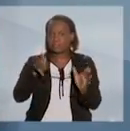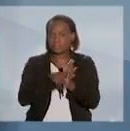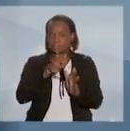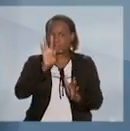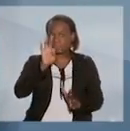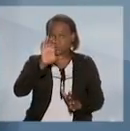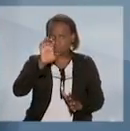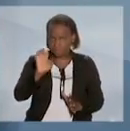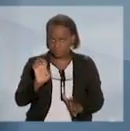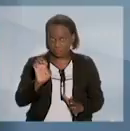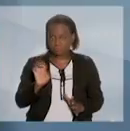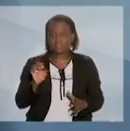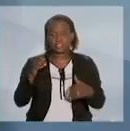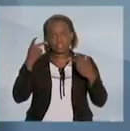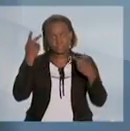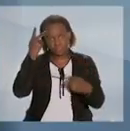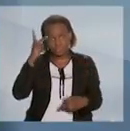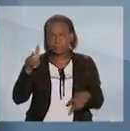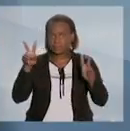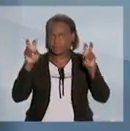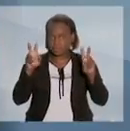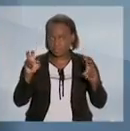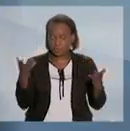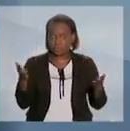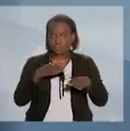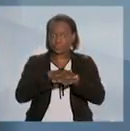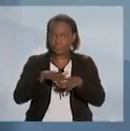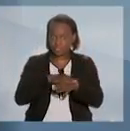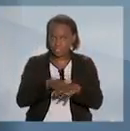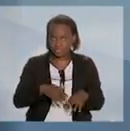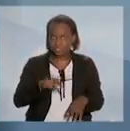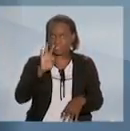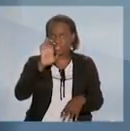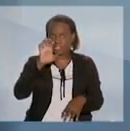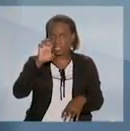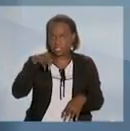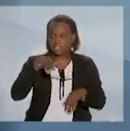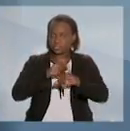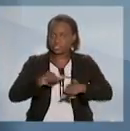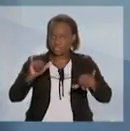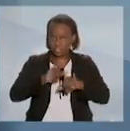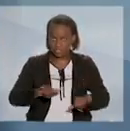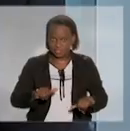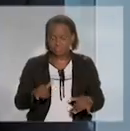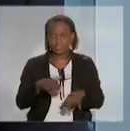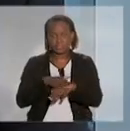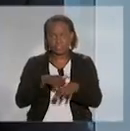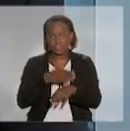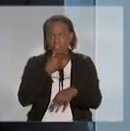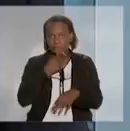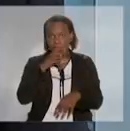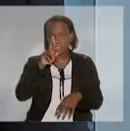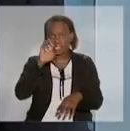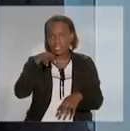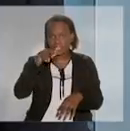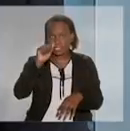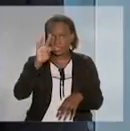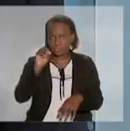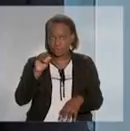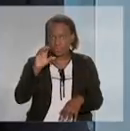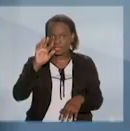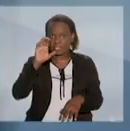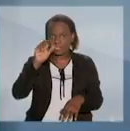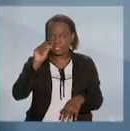Contas do Estado do Rio de Janeiro. E é sobre este assunto que conversamos no TCE Notícia de hoje, com Renato Cader da